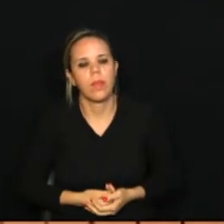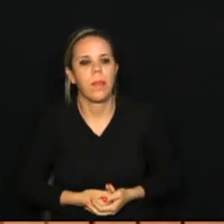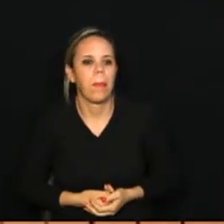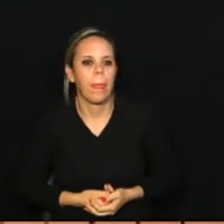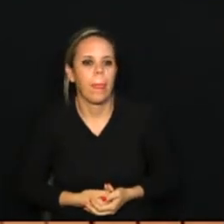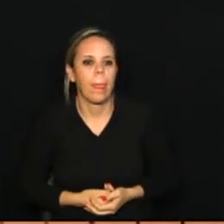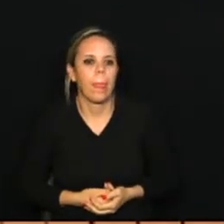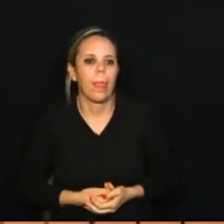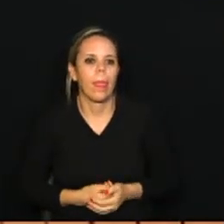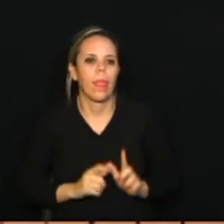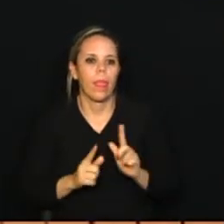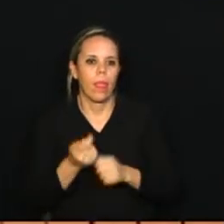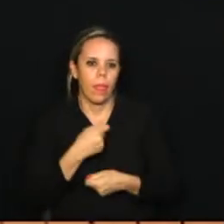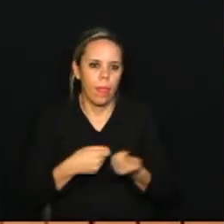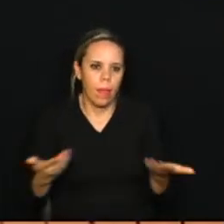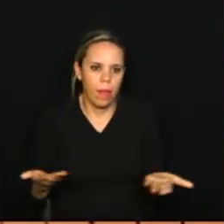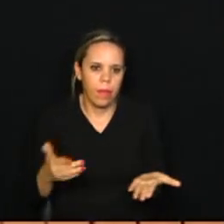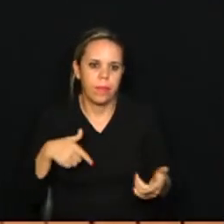essa gestão,